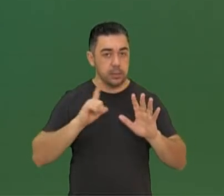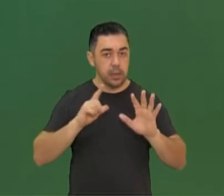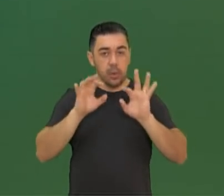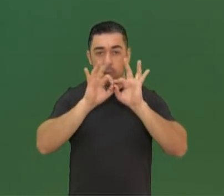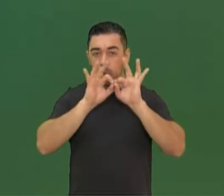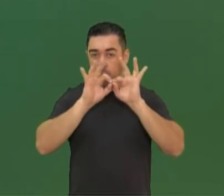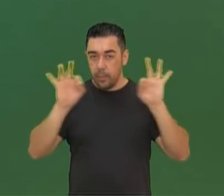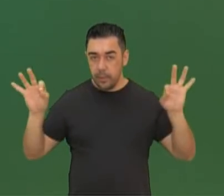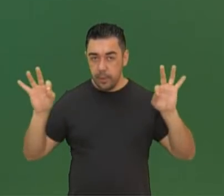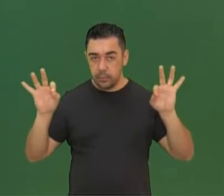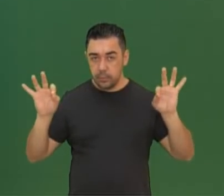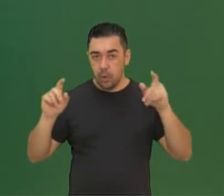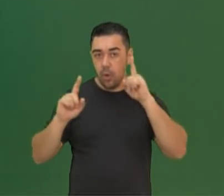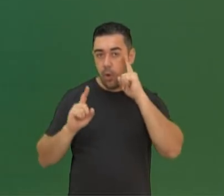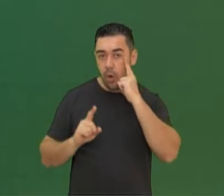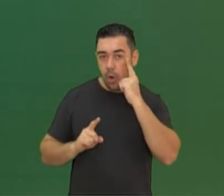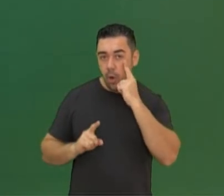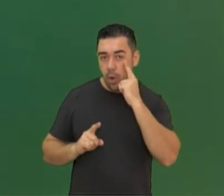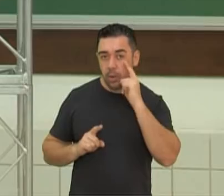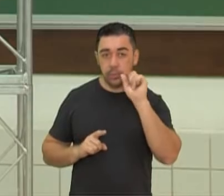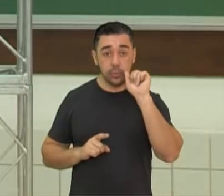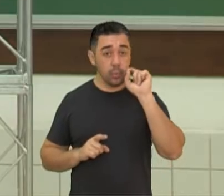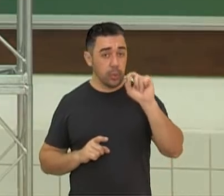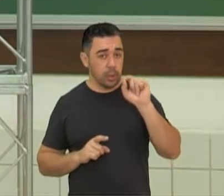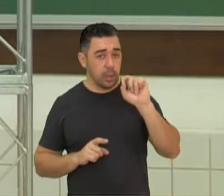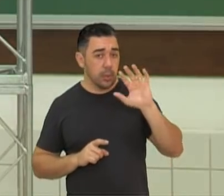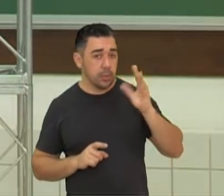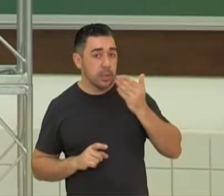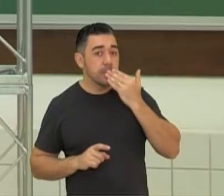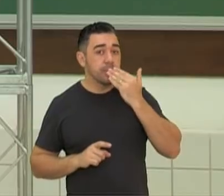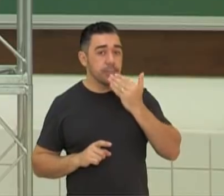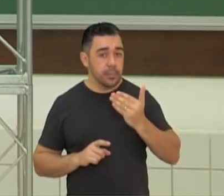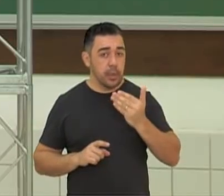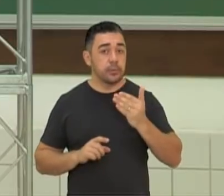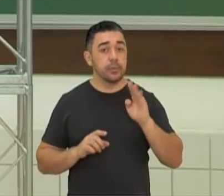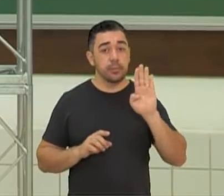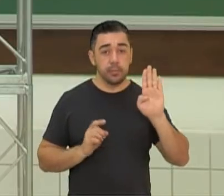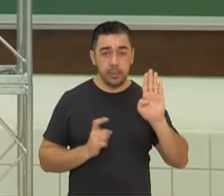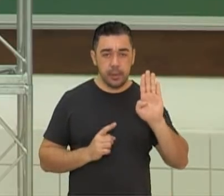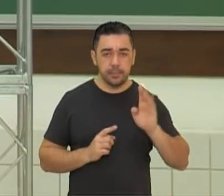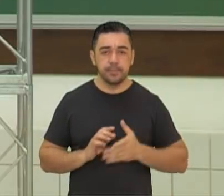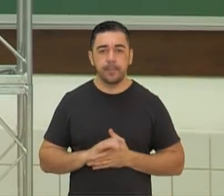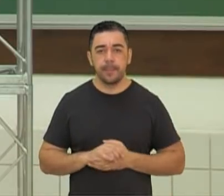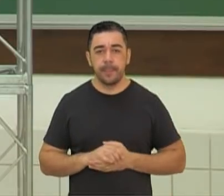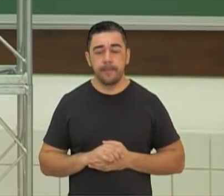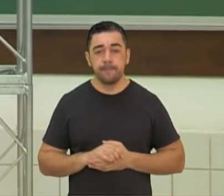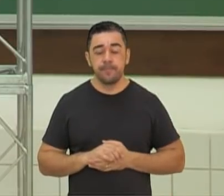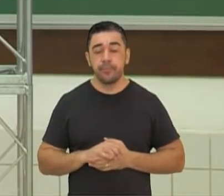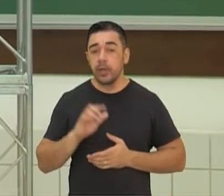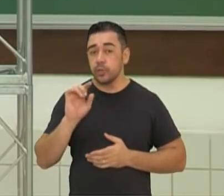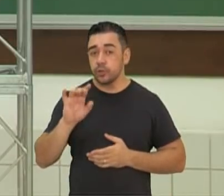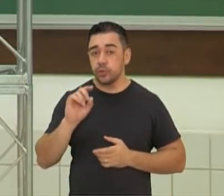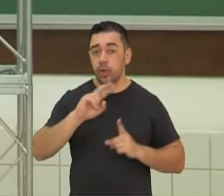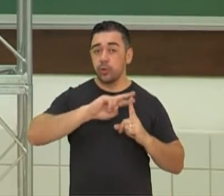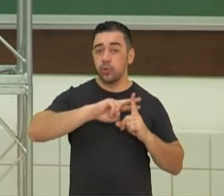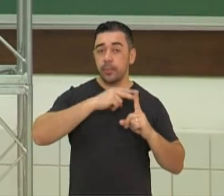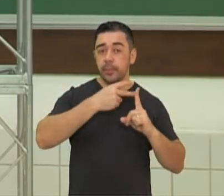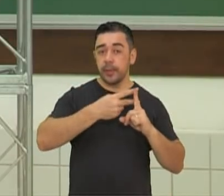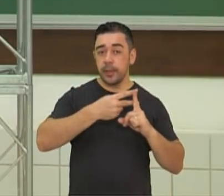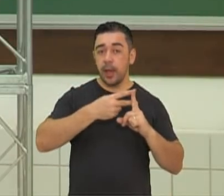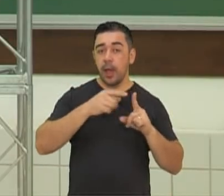comprimento. Vamos ver agora o que pedia a letra B. A letra B falava assim, ó, duplicarmos a